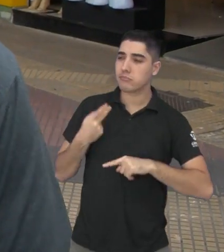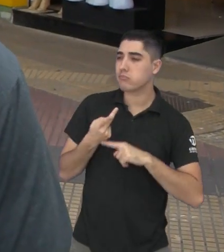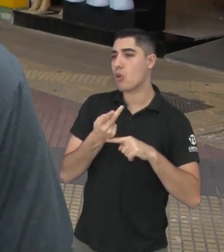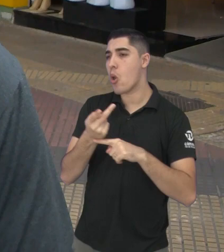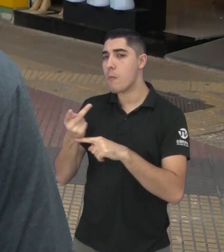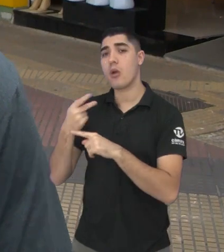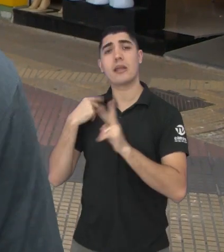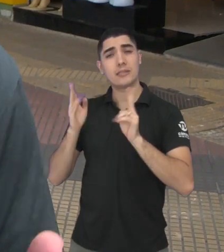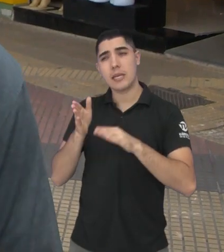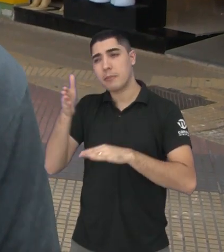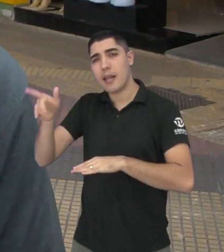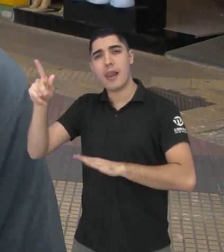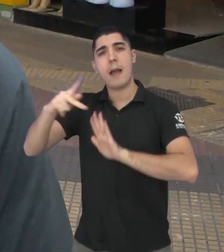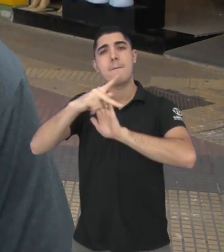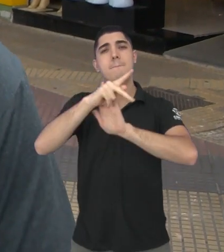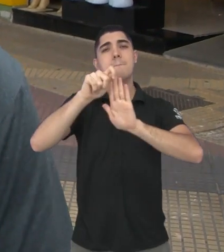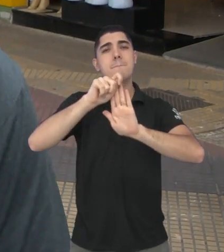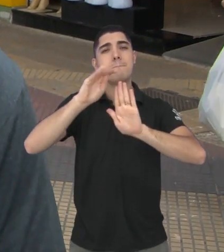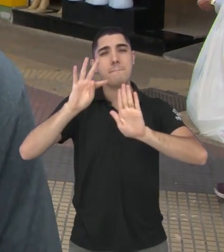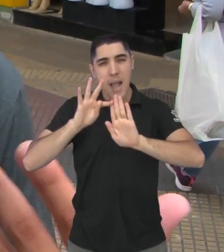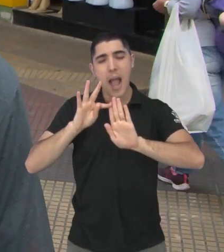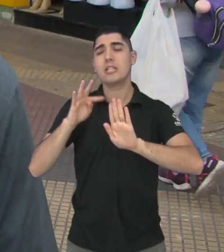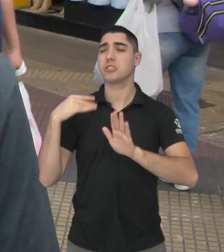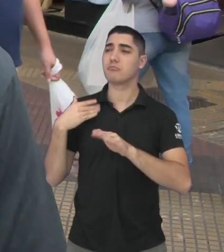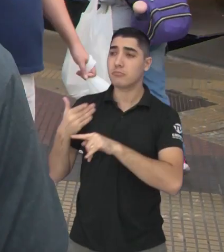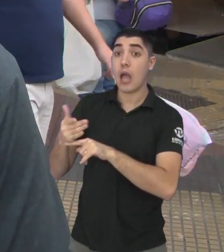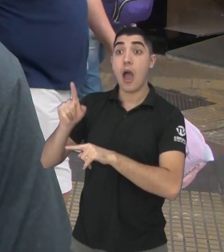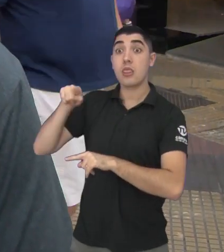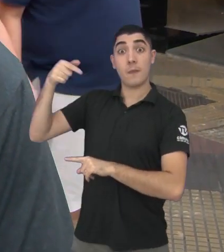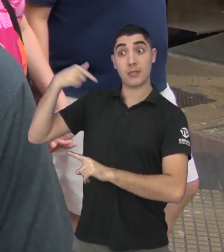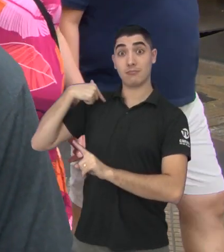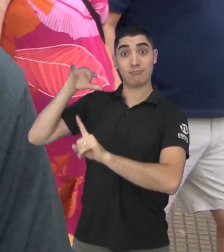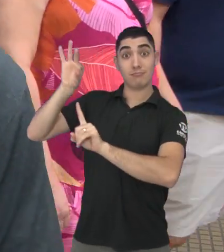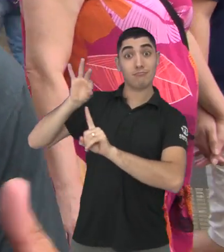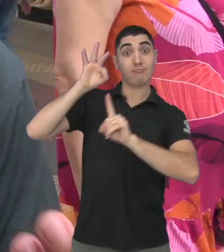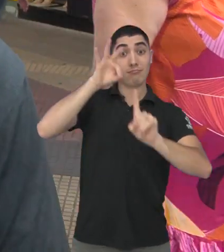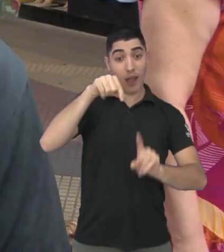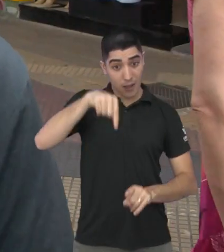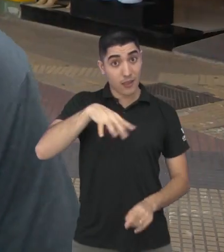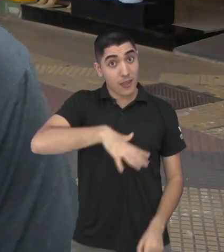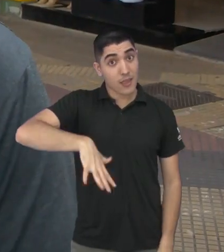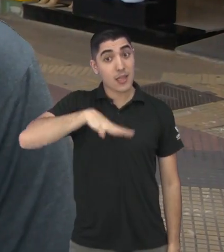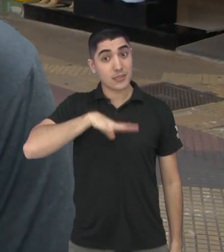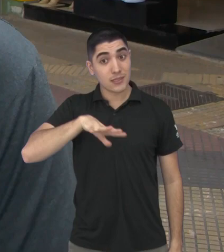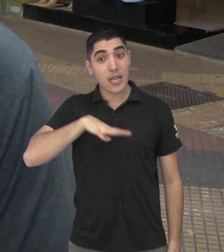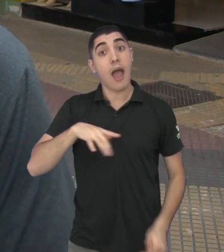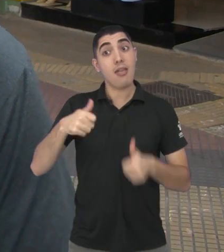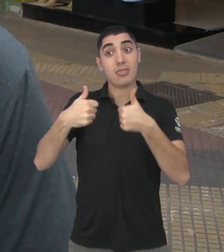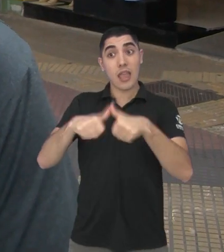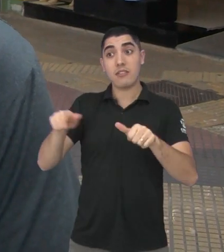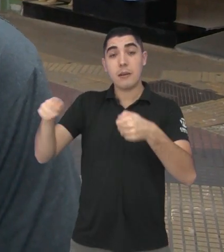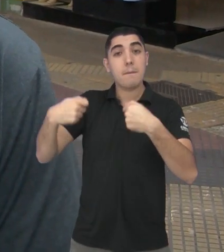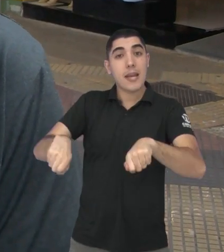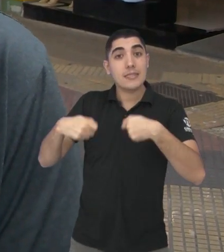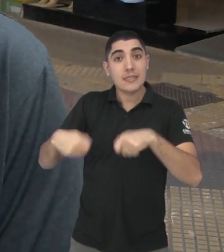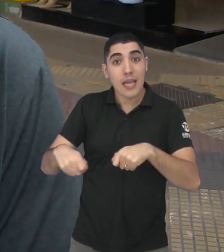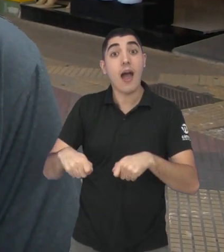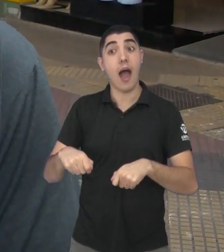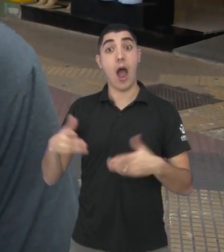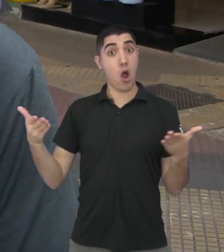de manhã mesmo cedo assim sempre ia no pátio aí até que foi Recebi uma indicação mesmo aqui no centro que estava precisando mesmo